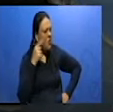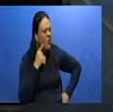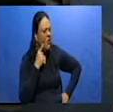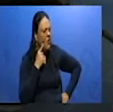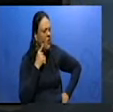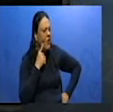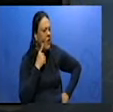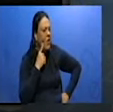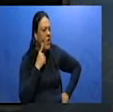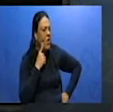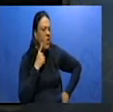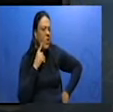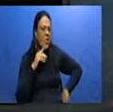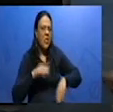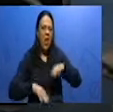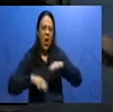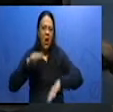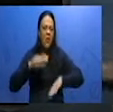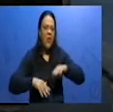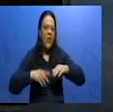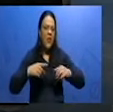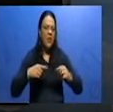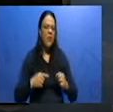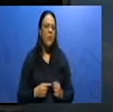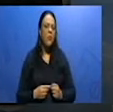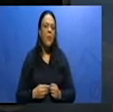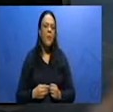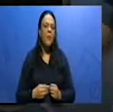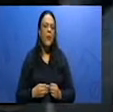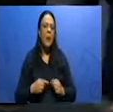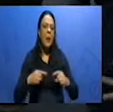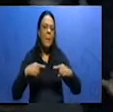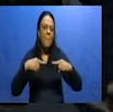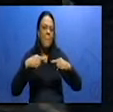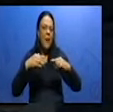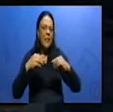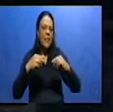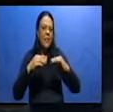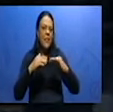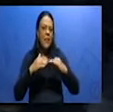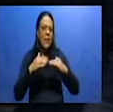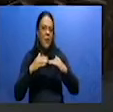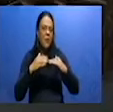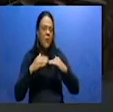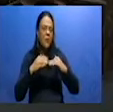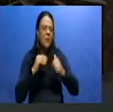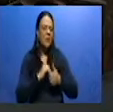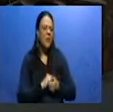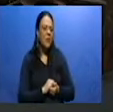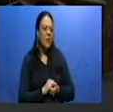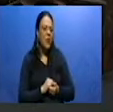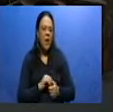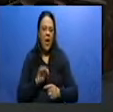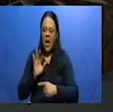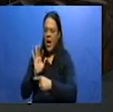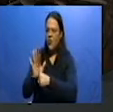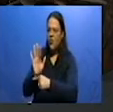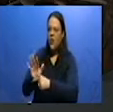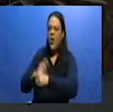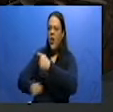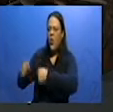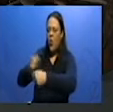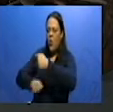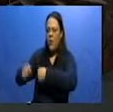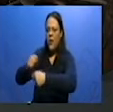uma ótima parceria para melhorar nosso comércio. Beleza, português, vamos fazer